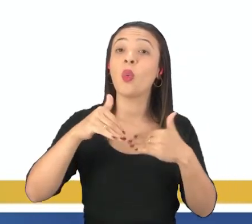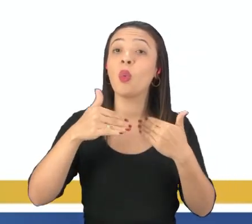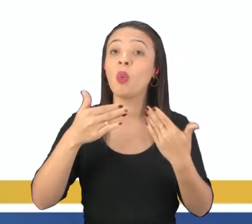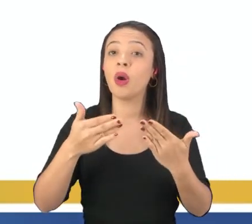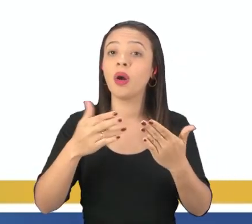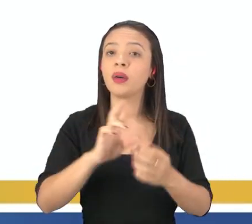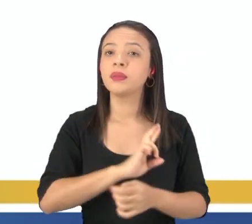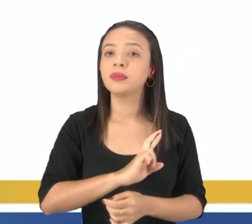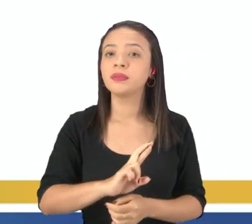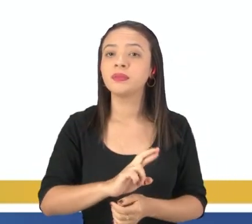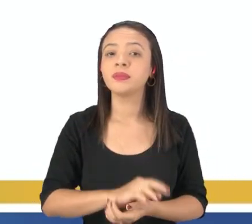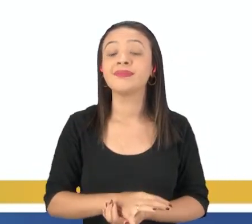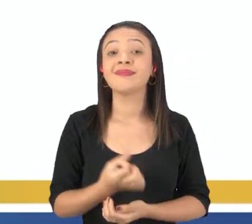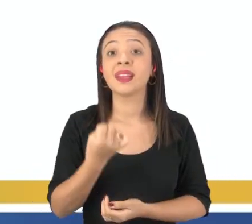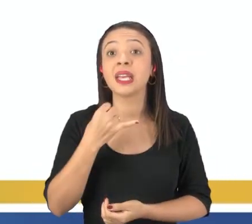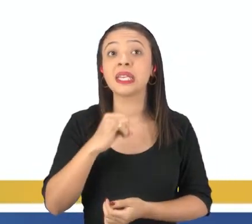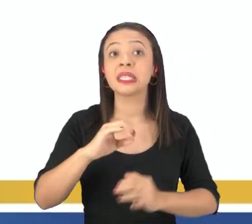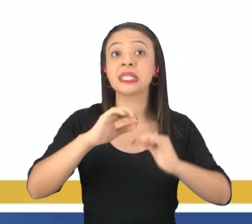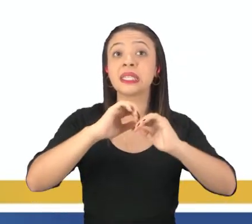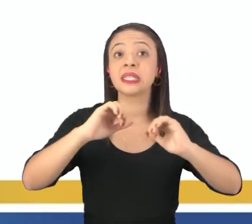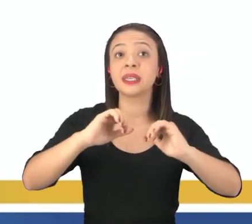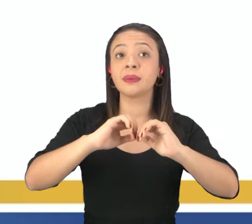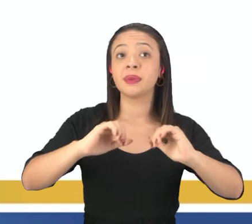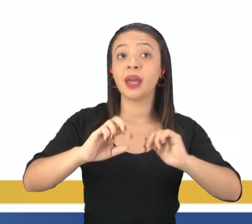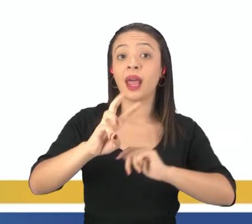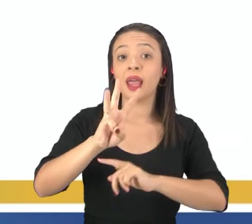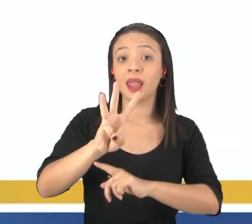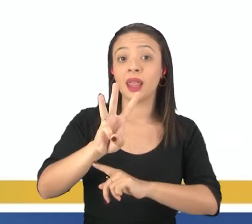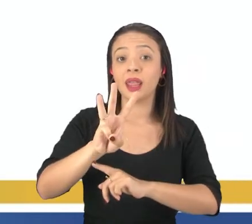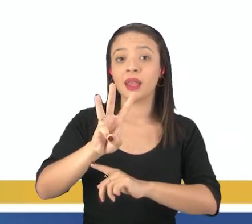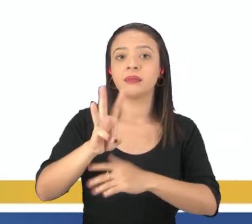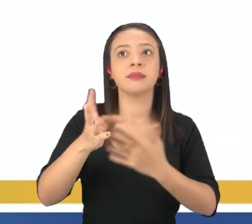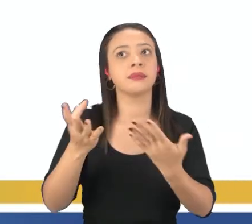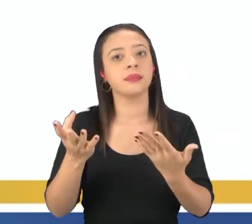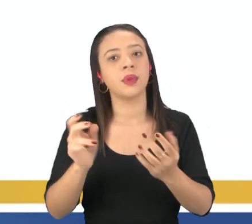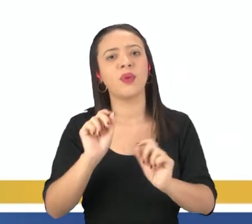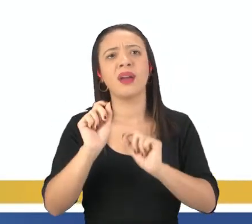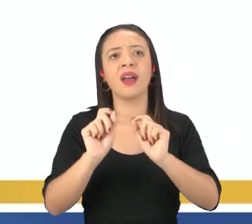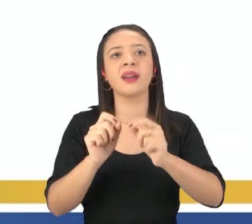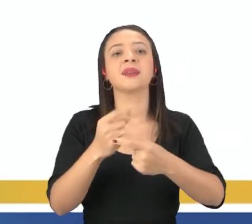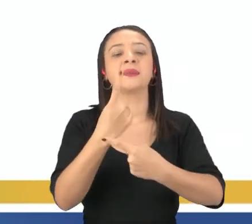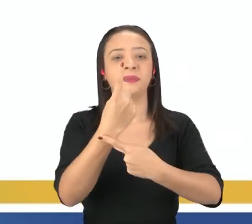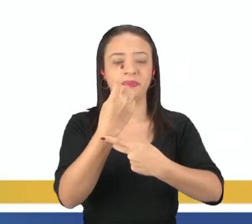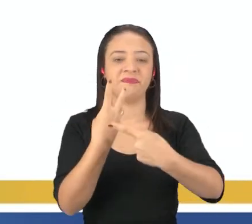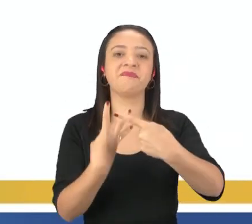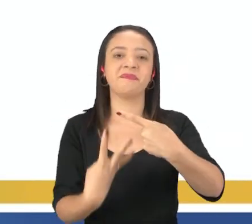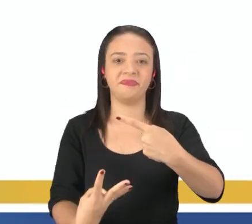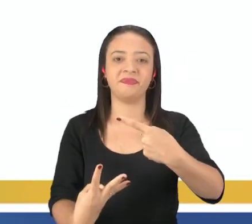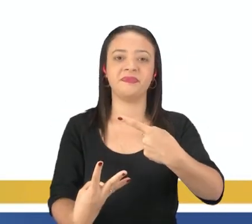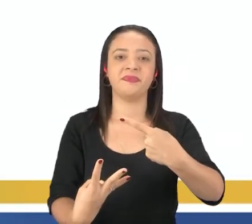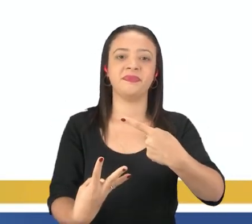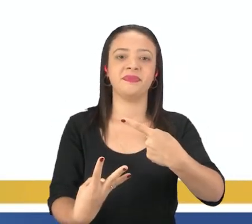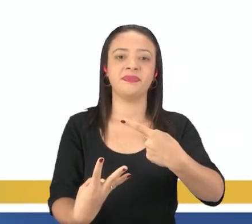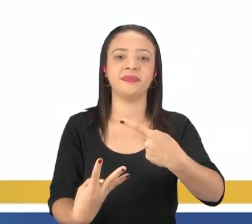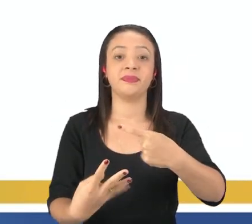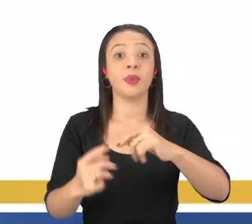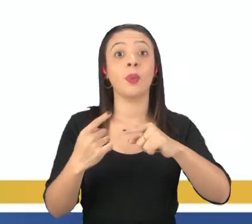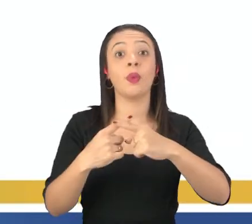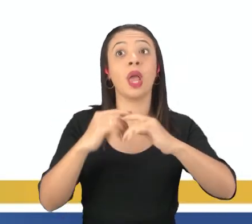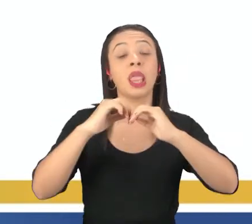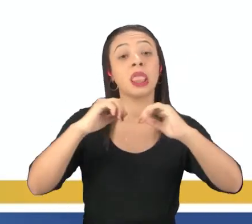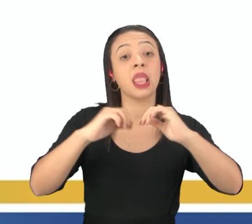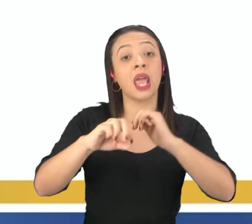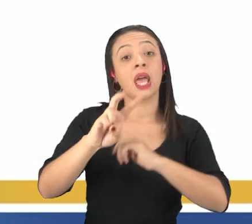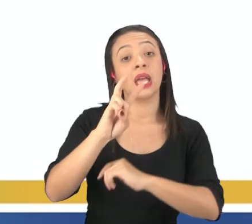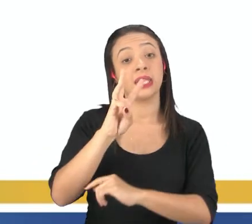representar se foi dividido em três partes só pode ser aqui um terço foi